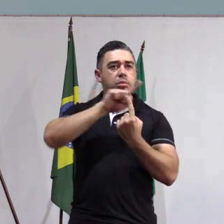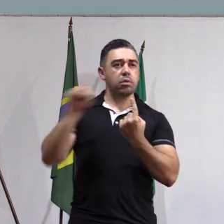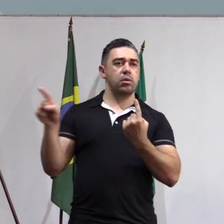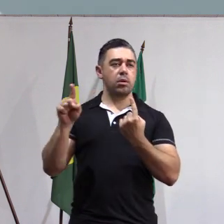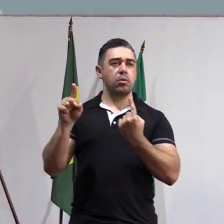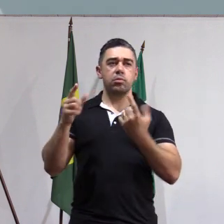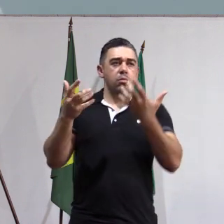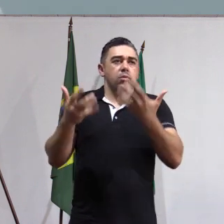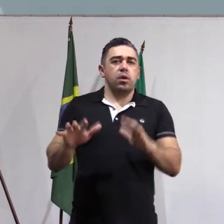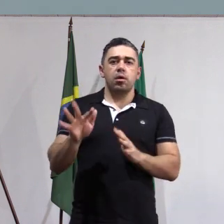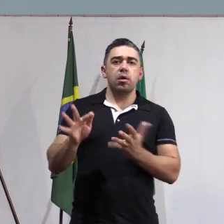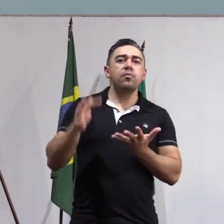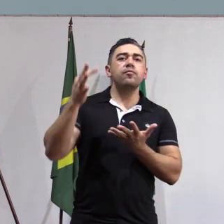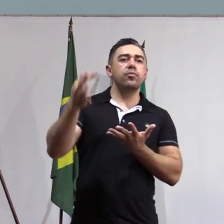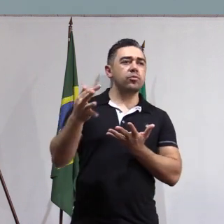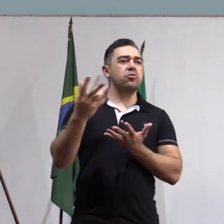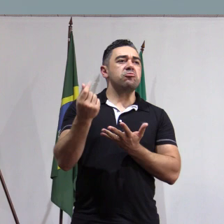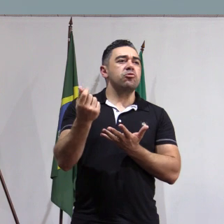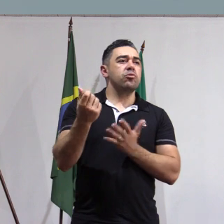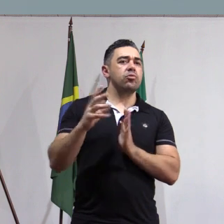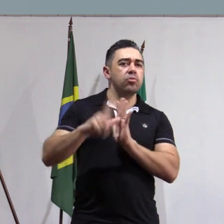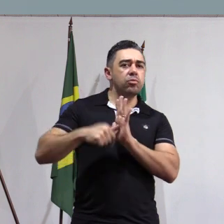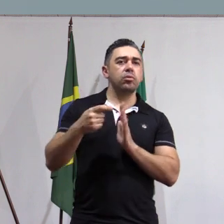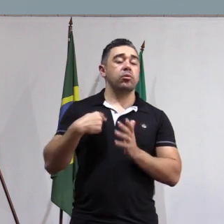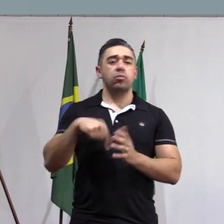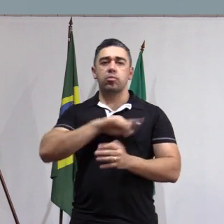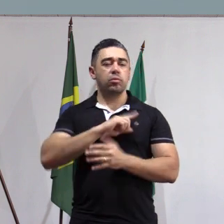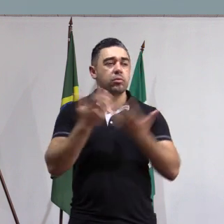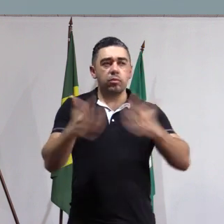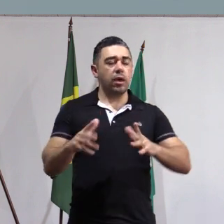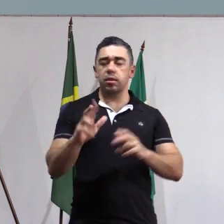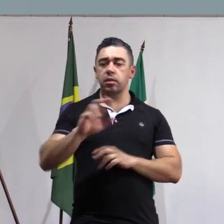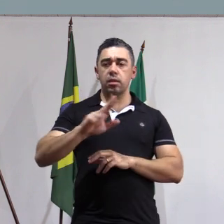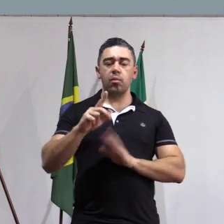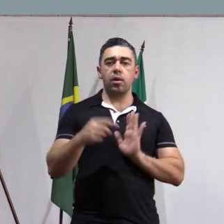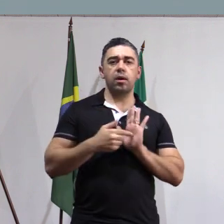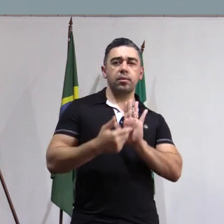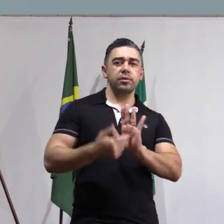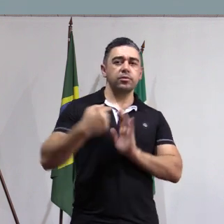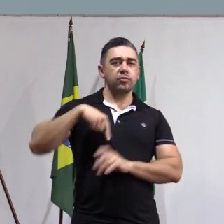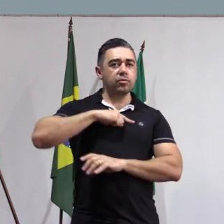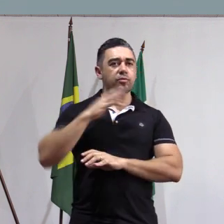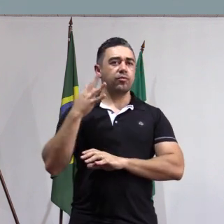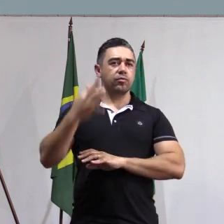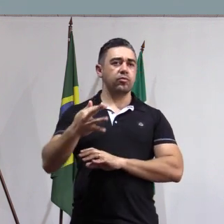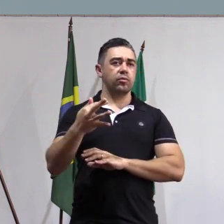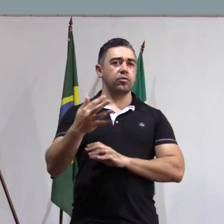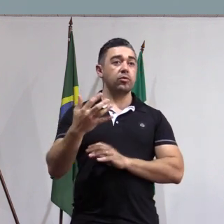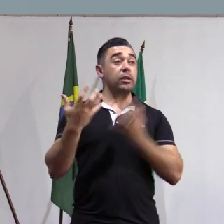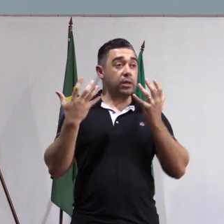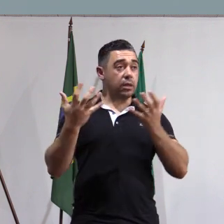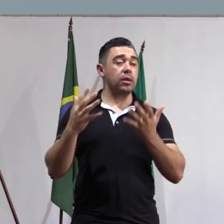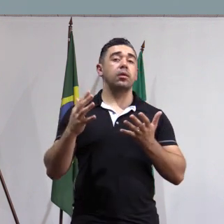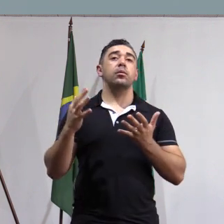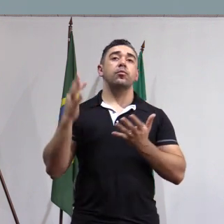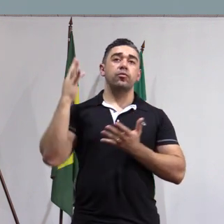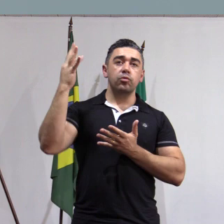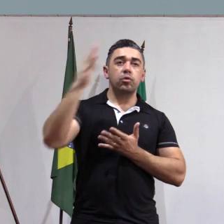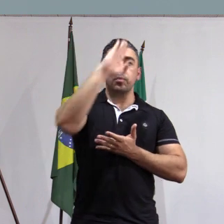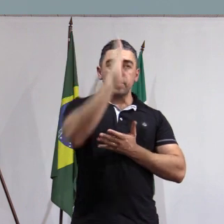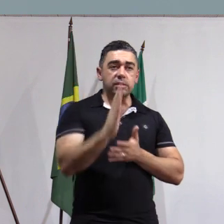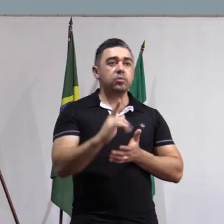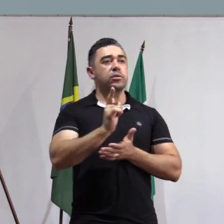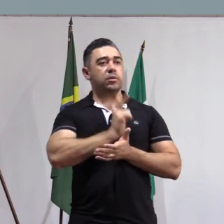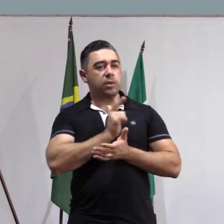projeto Fature-se, porque ele não nos representa e não representa o futuro que nós queremos para a nação. Que é um futuro de Brasil em que